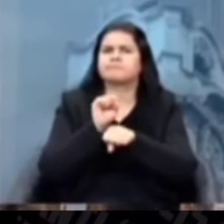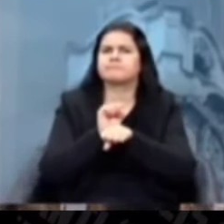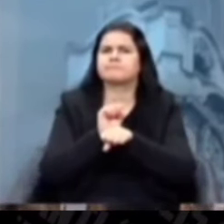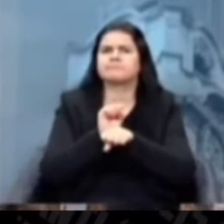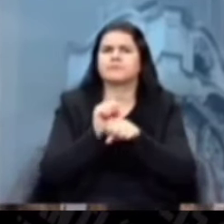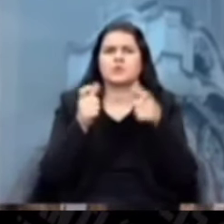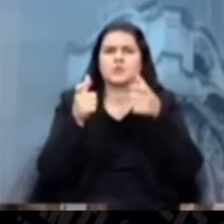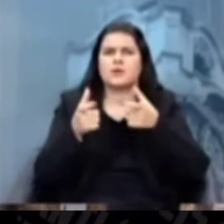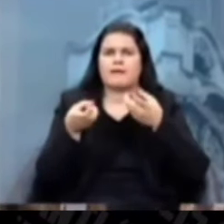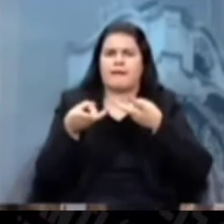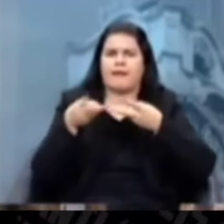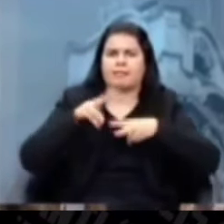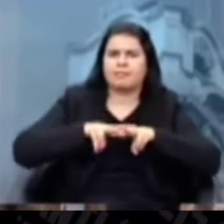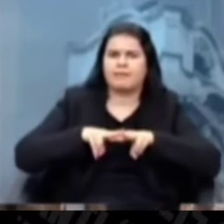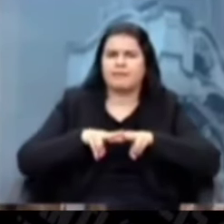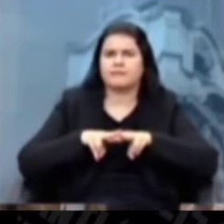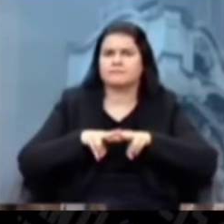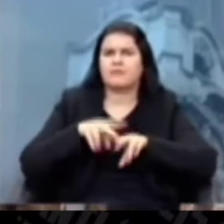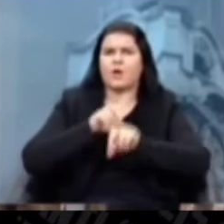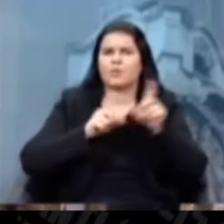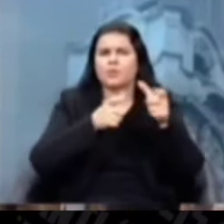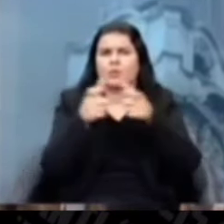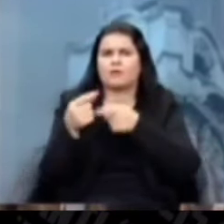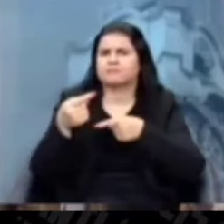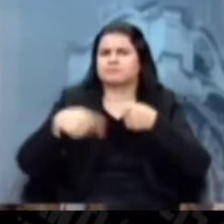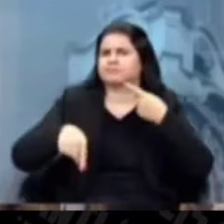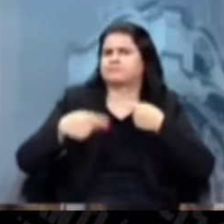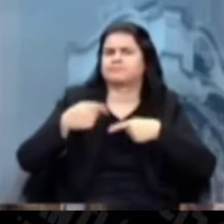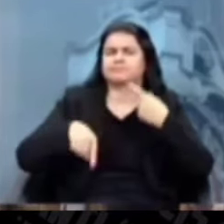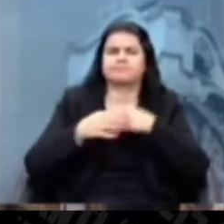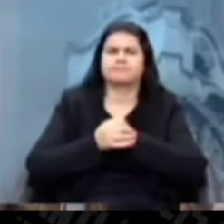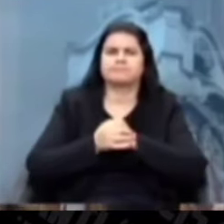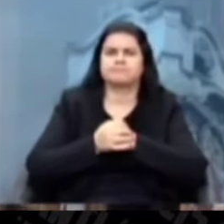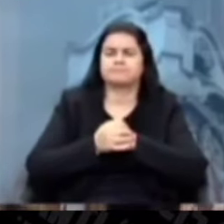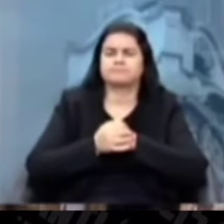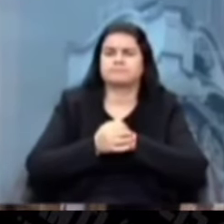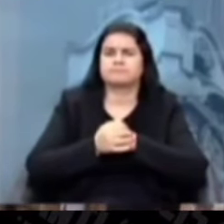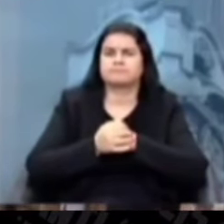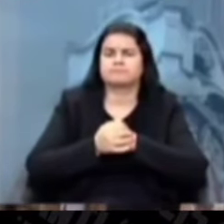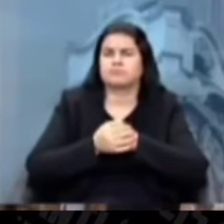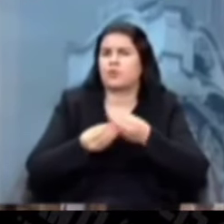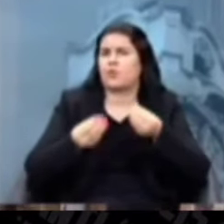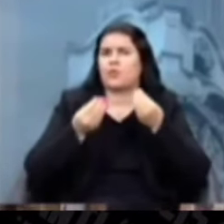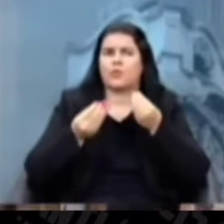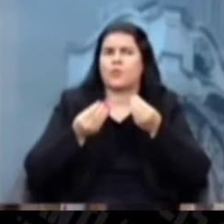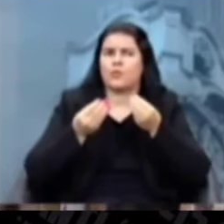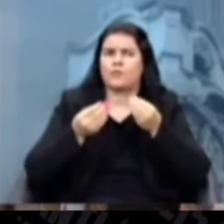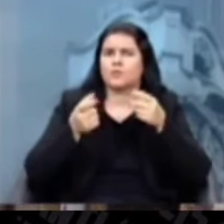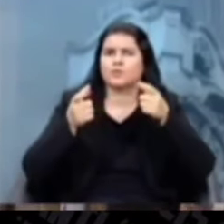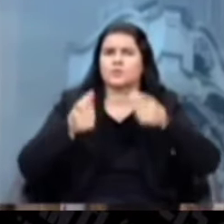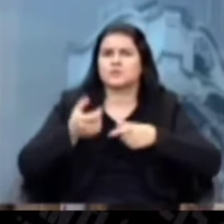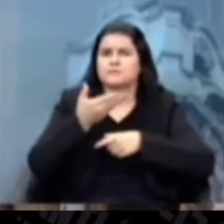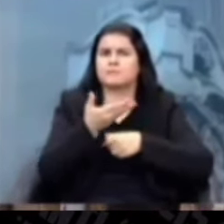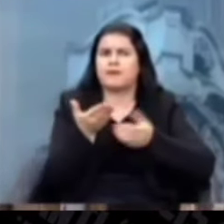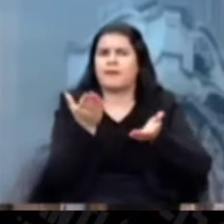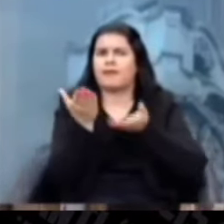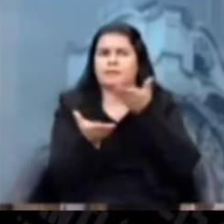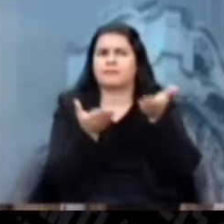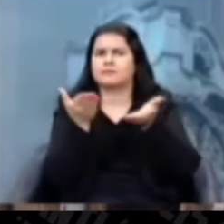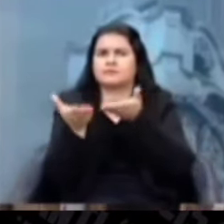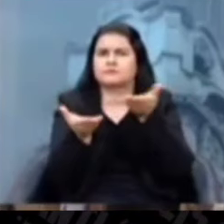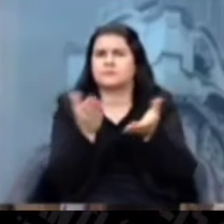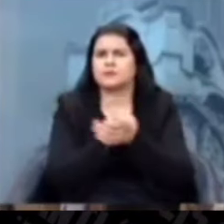locais inadequados, em que não se tenha o mínimo de condição naquele espaço de prestar o serviço